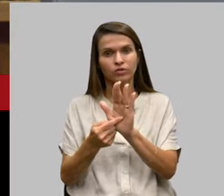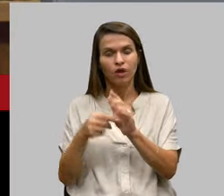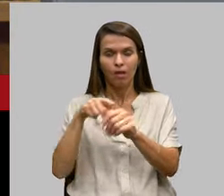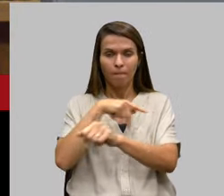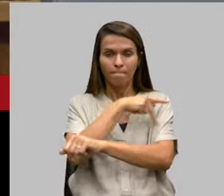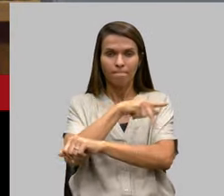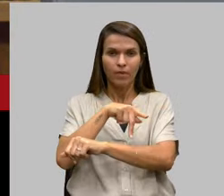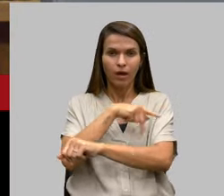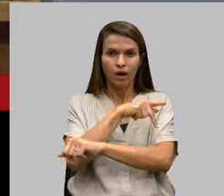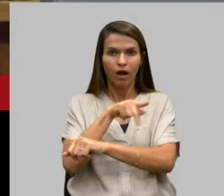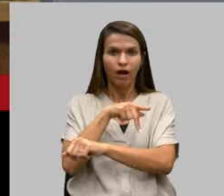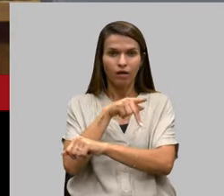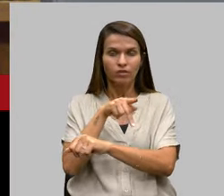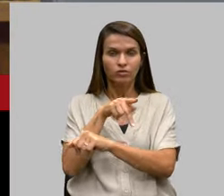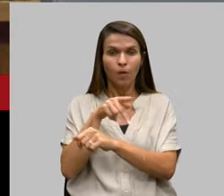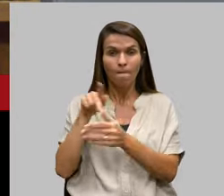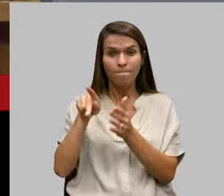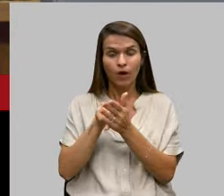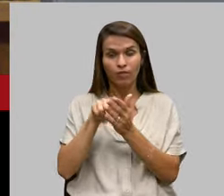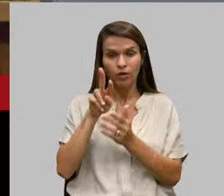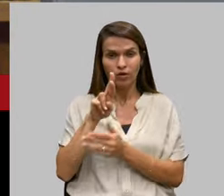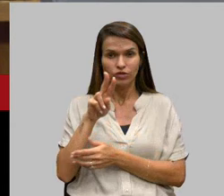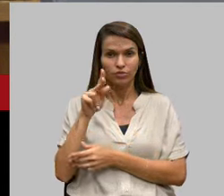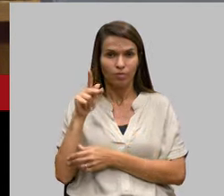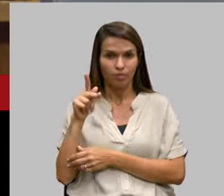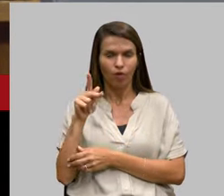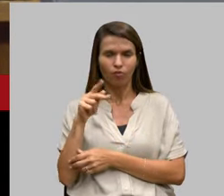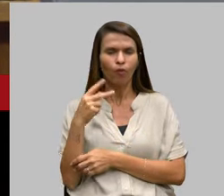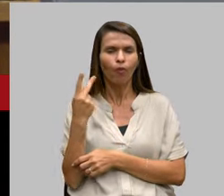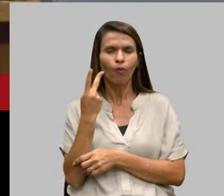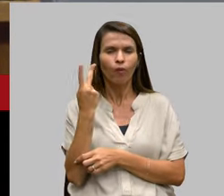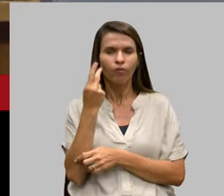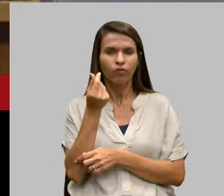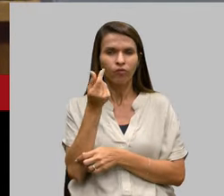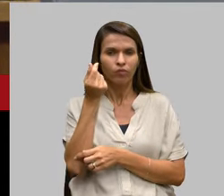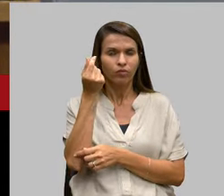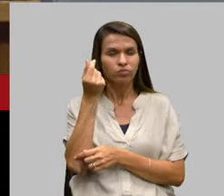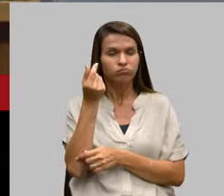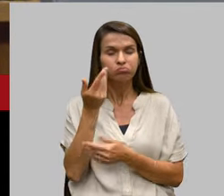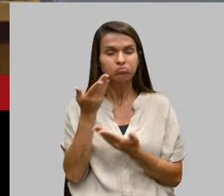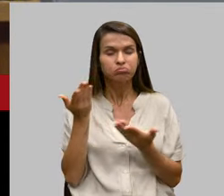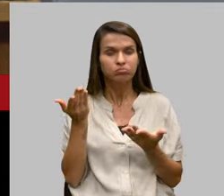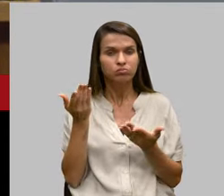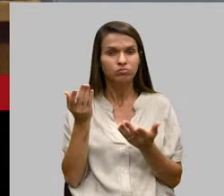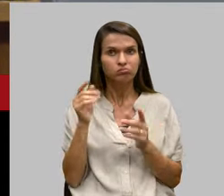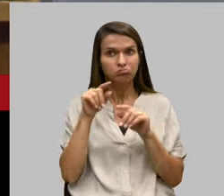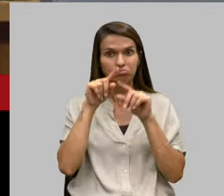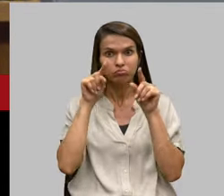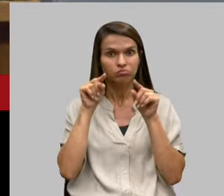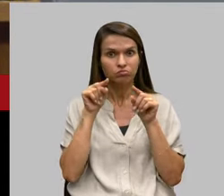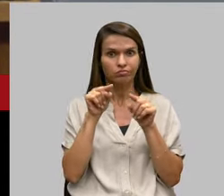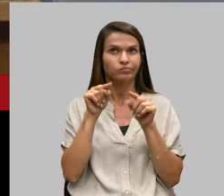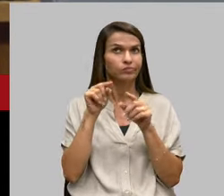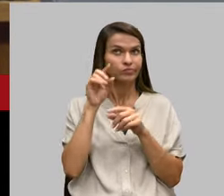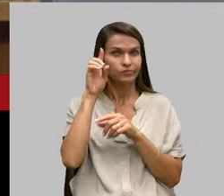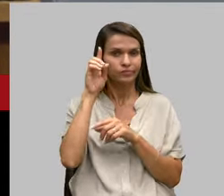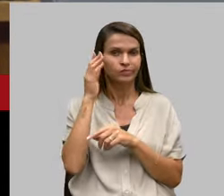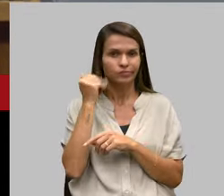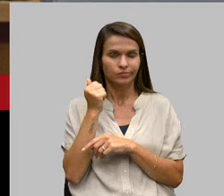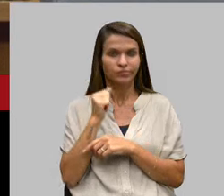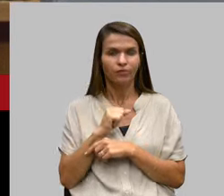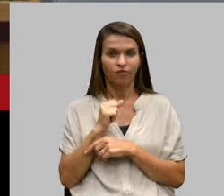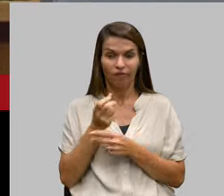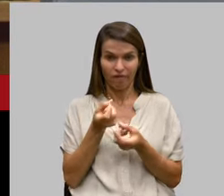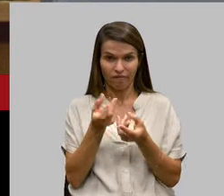pro regime próprio Por que valor só Deus sabe vai vender um dia